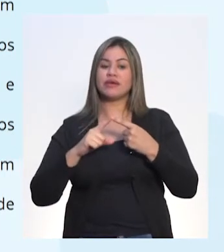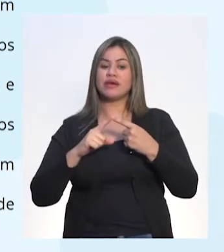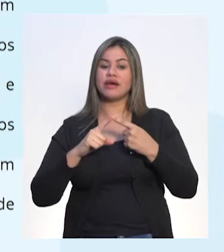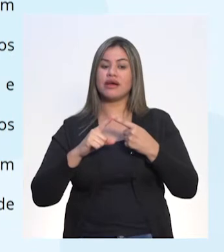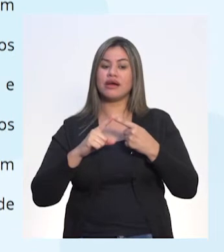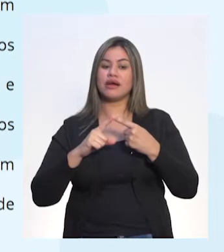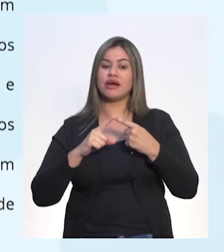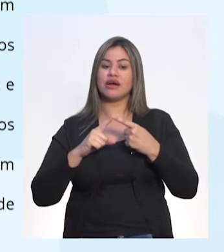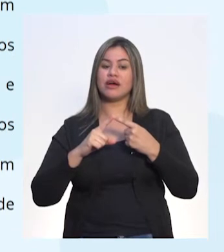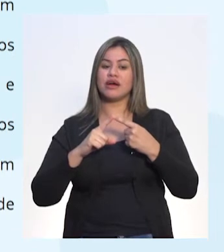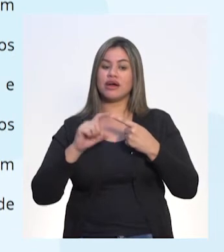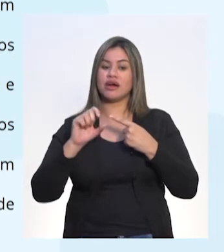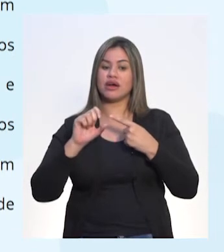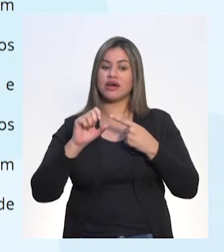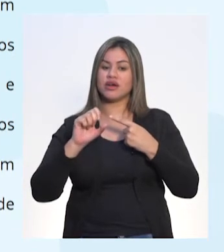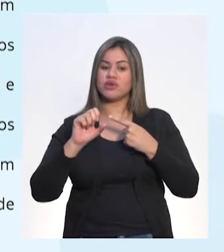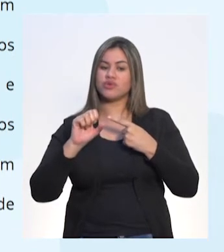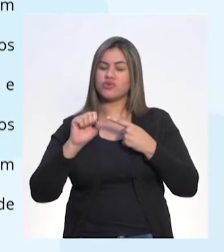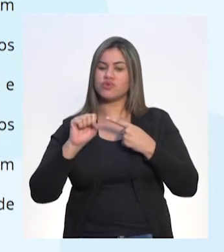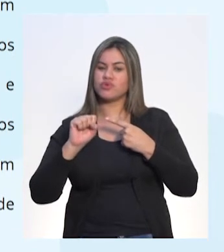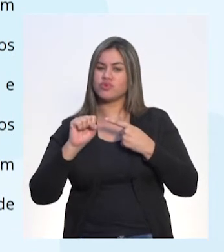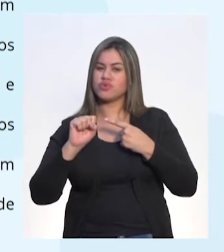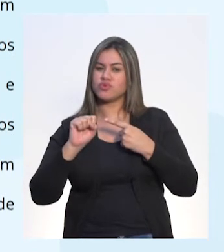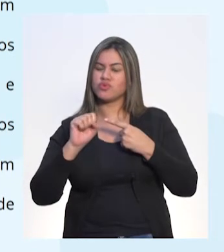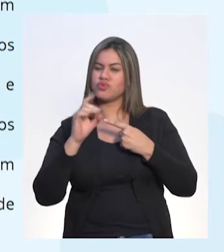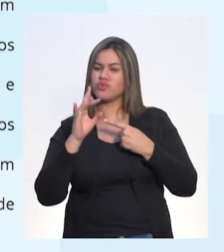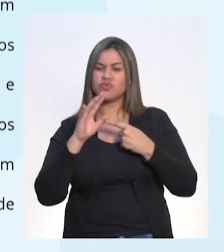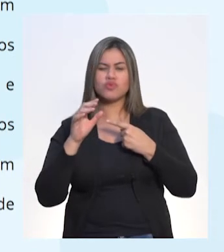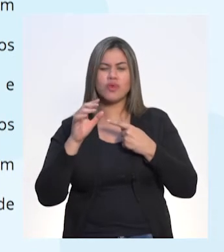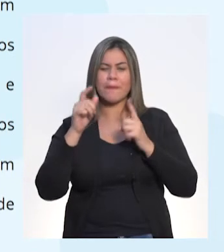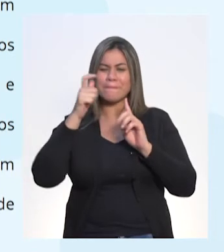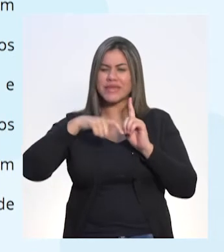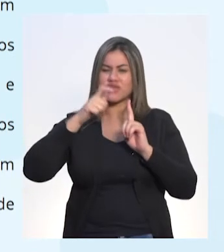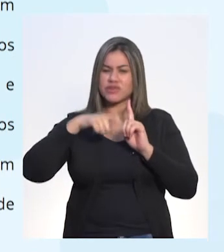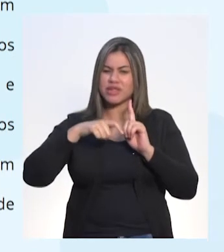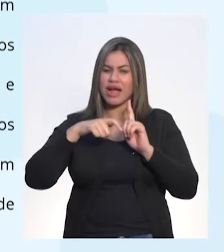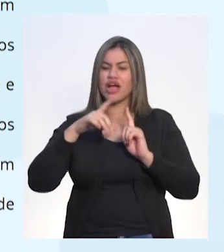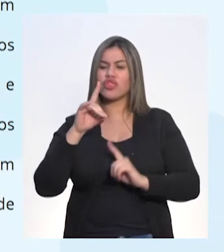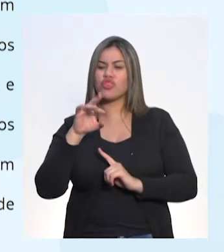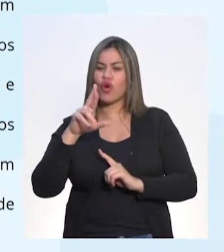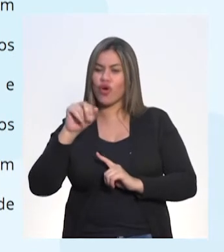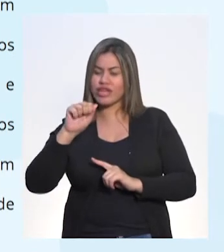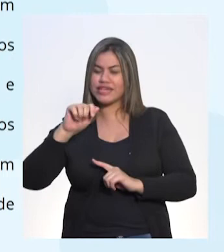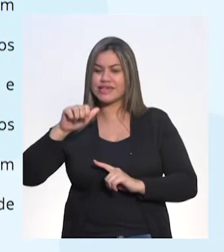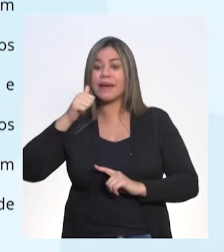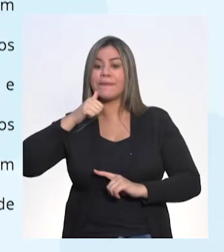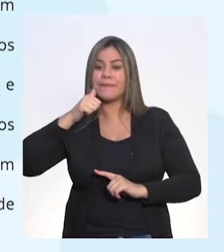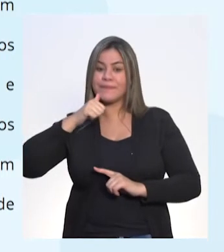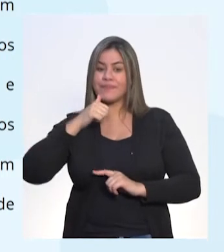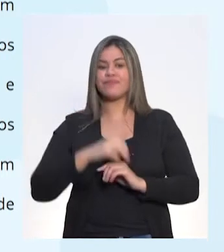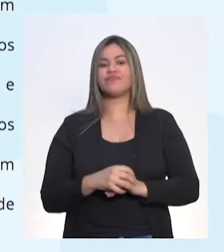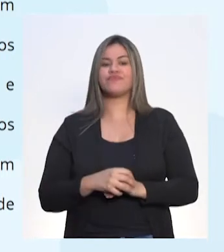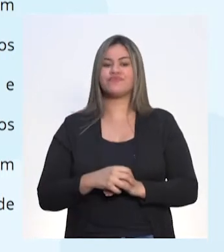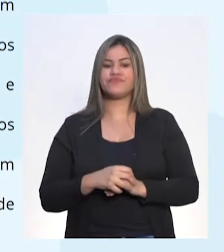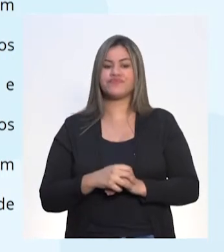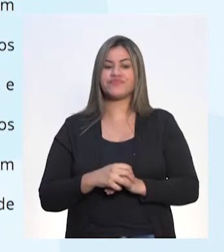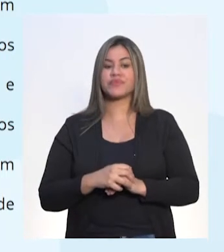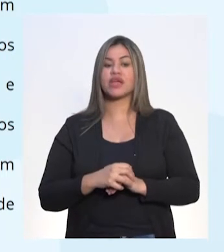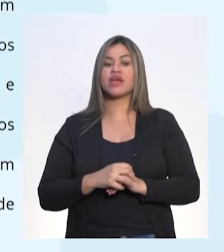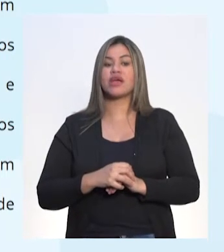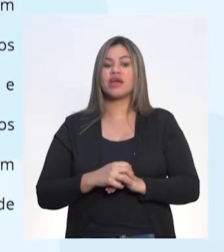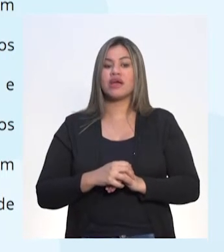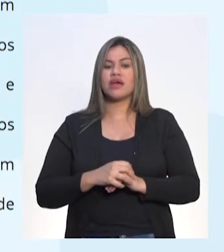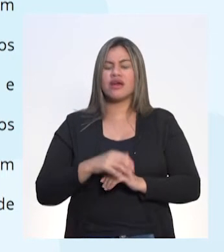Dorinha. A personagem Suzana. A personagem Dorinha, desculpa. Dorinha. Eu faço a Suzana, sem problemas. Vamos lá. A curiosidade